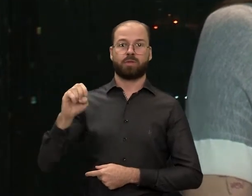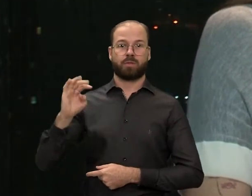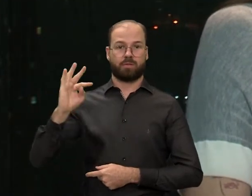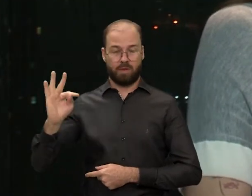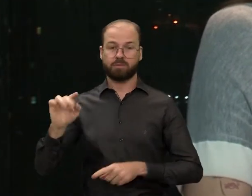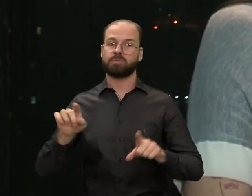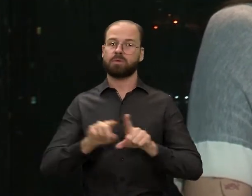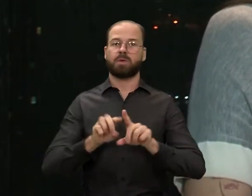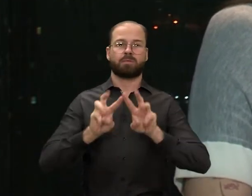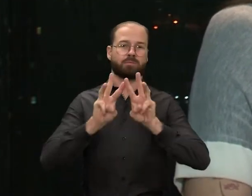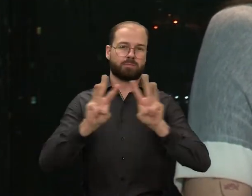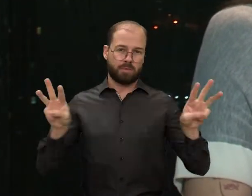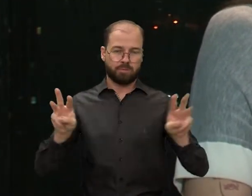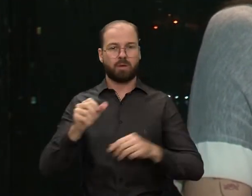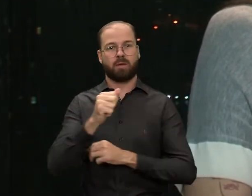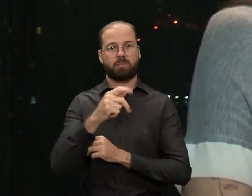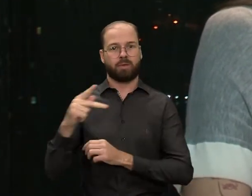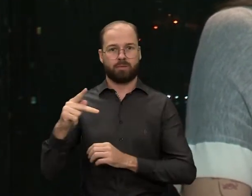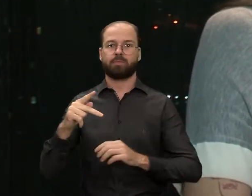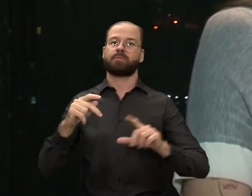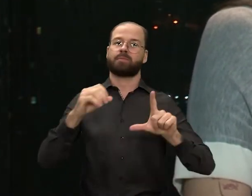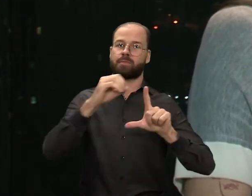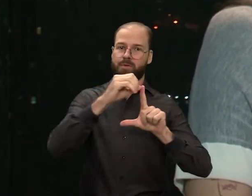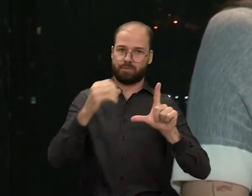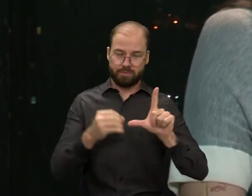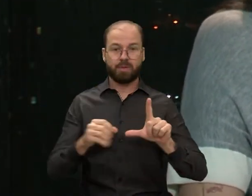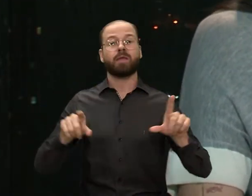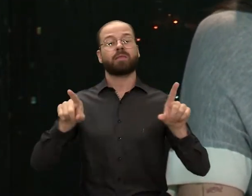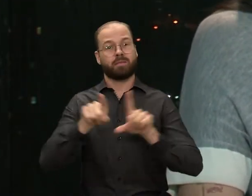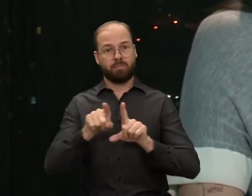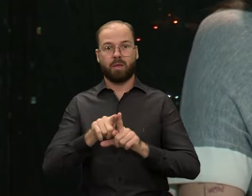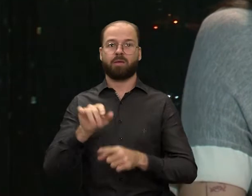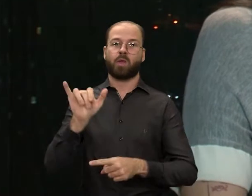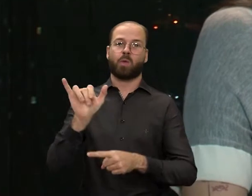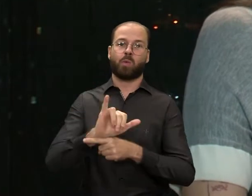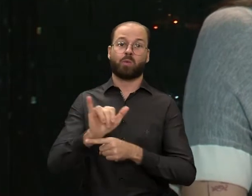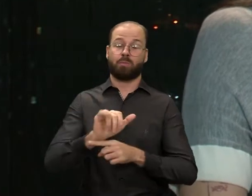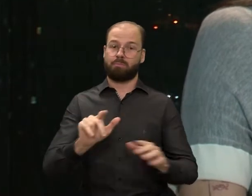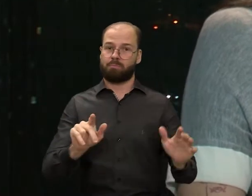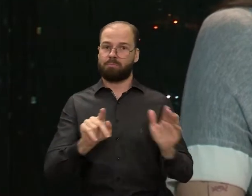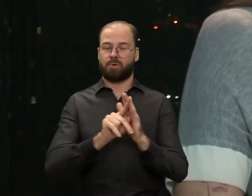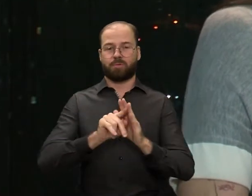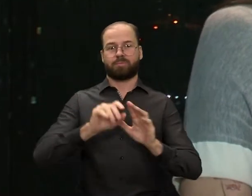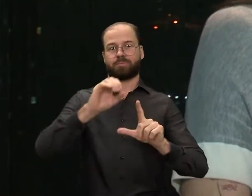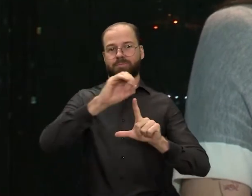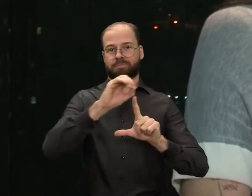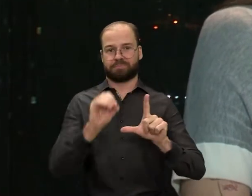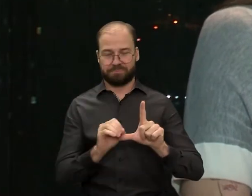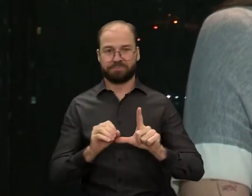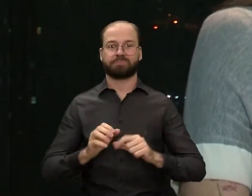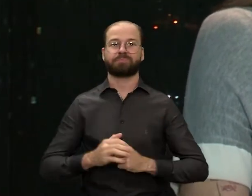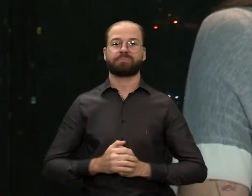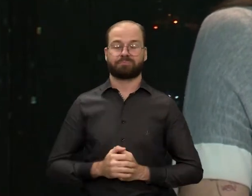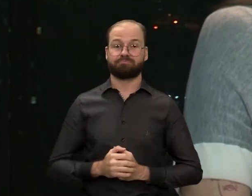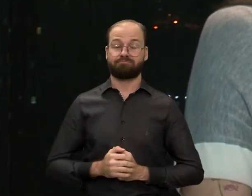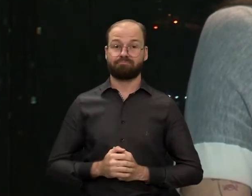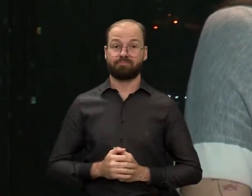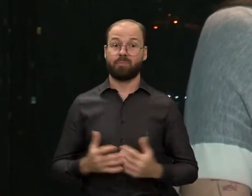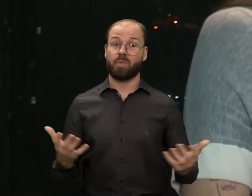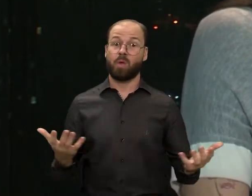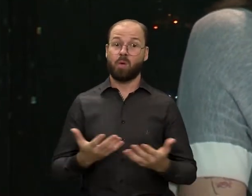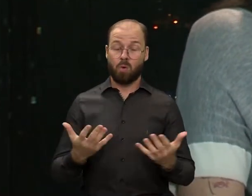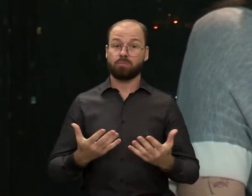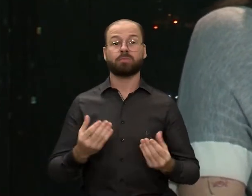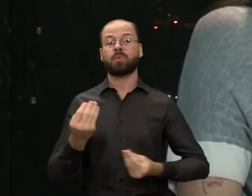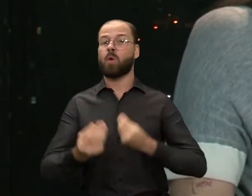e no aplicativo da TV UFG e também pelo YouTube da TV UFG. Bom, a